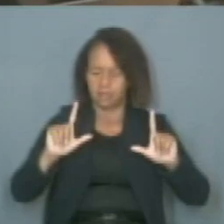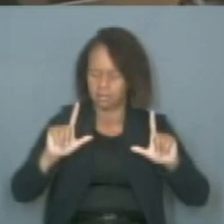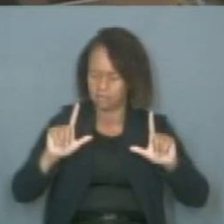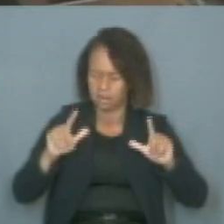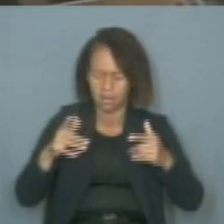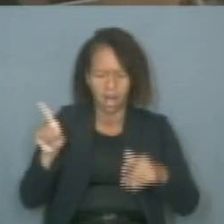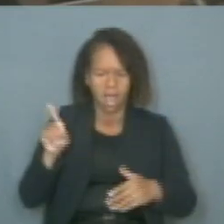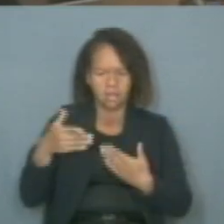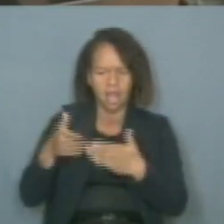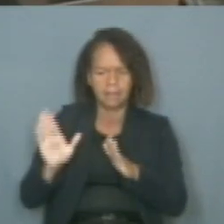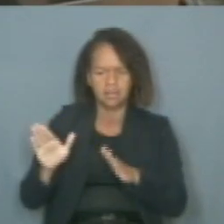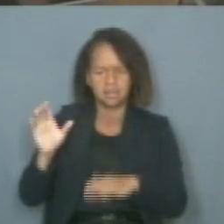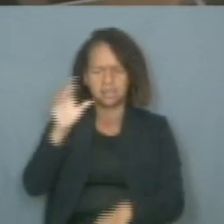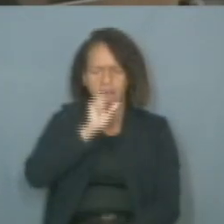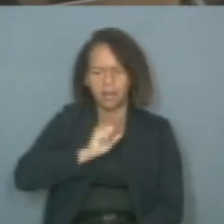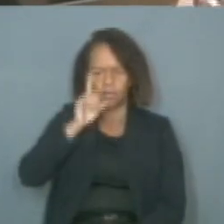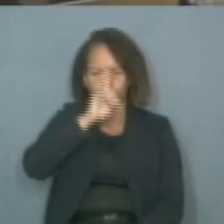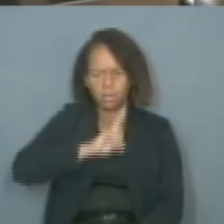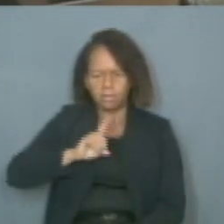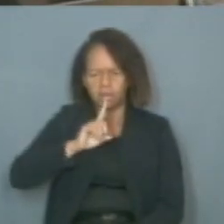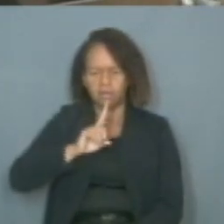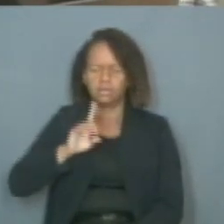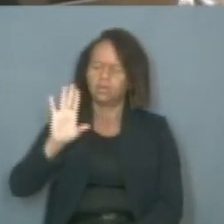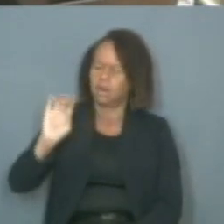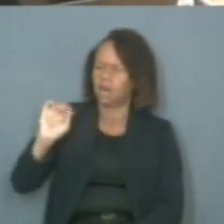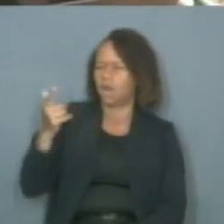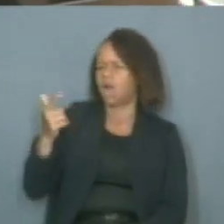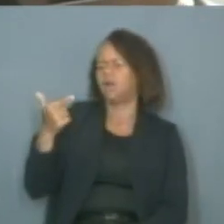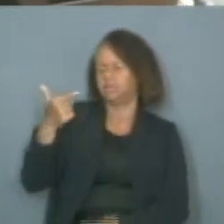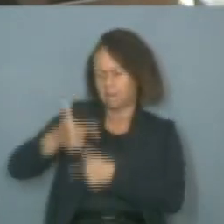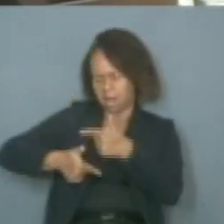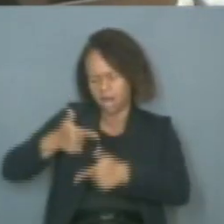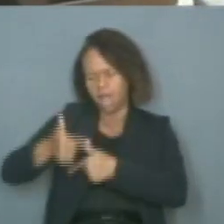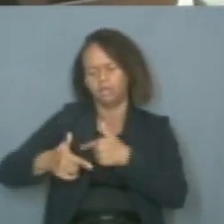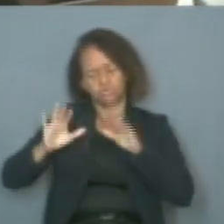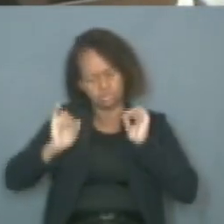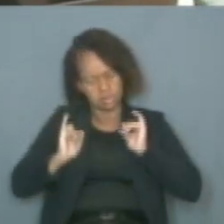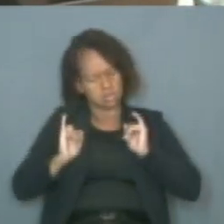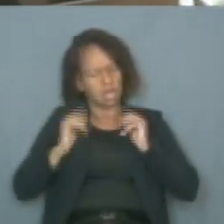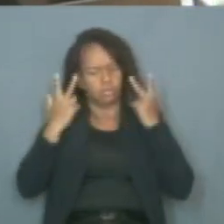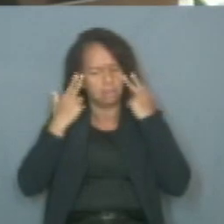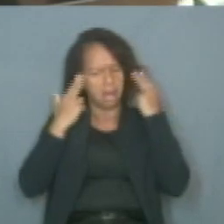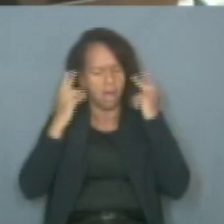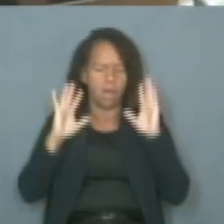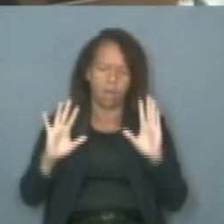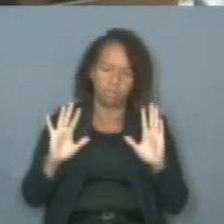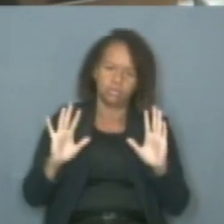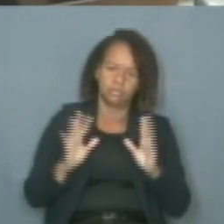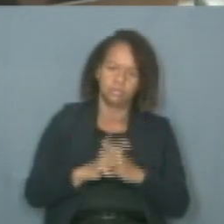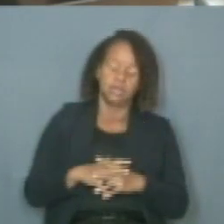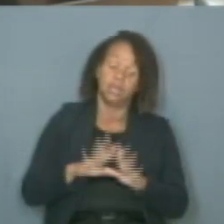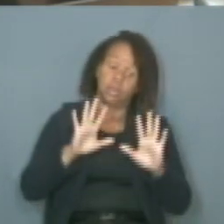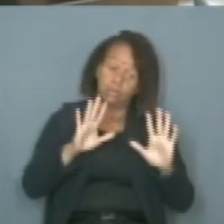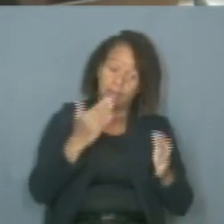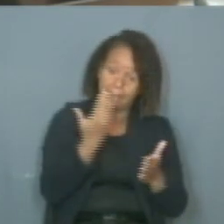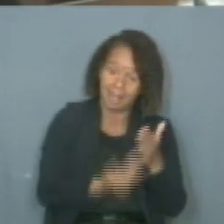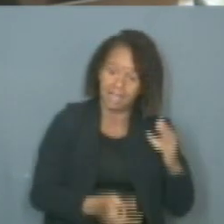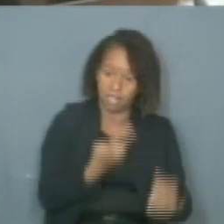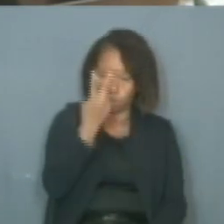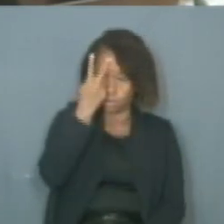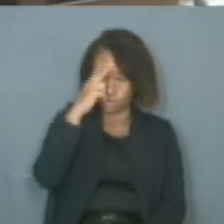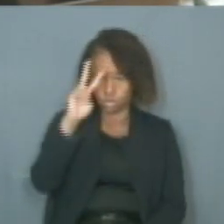aos domingos, o funcionário tem que ter o seu descanso, a máquina pública tem que trabalhar todos os dias. Não tem cabimento a gente perder 2